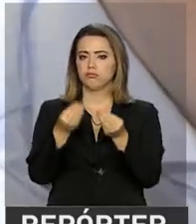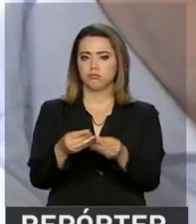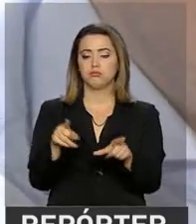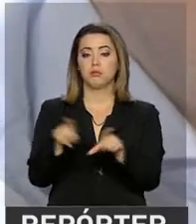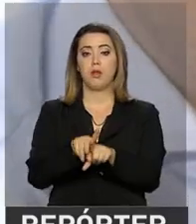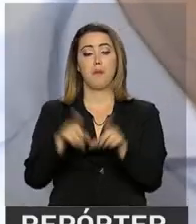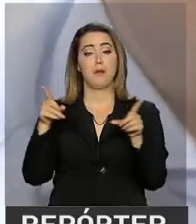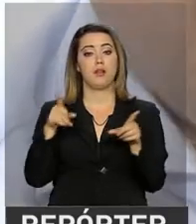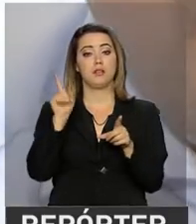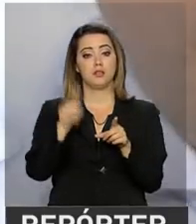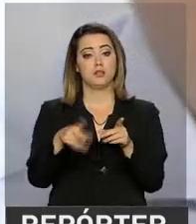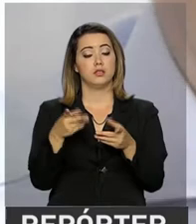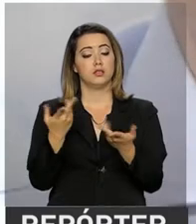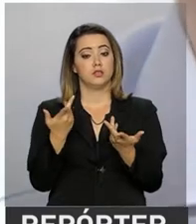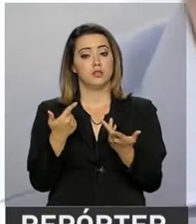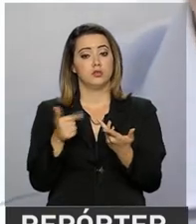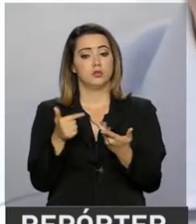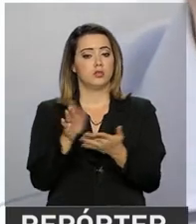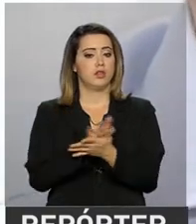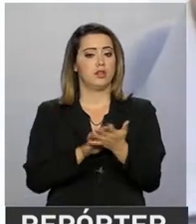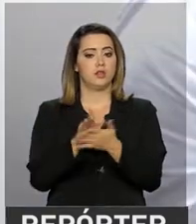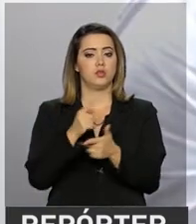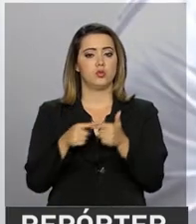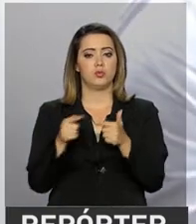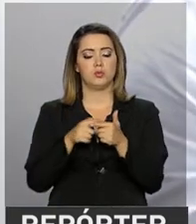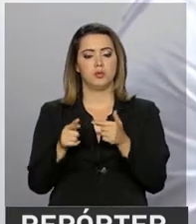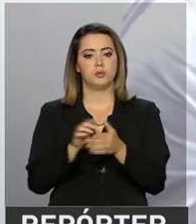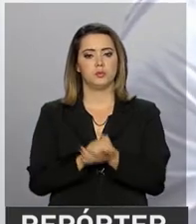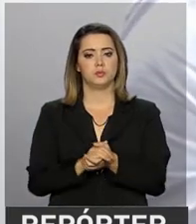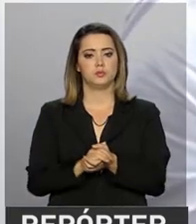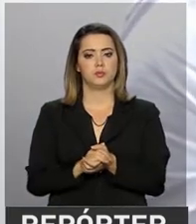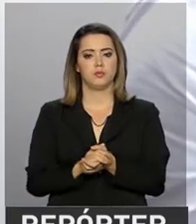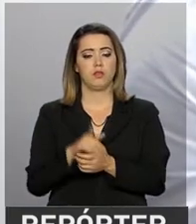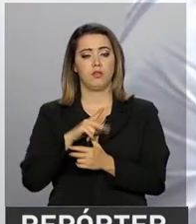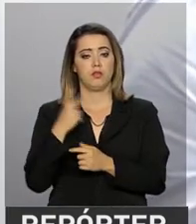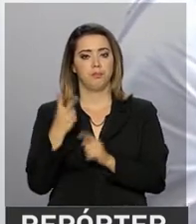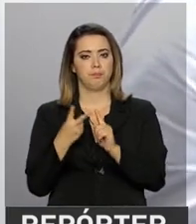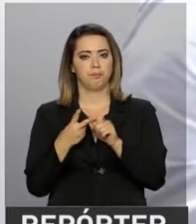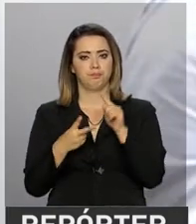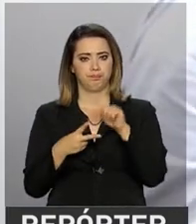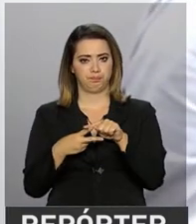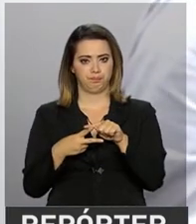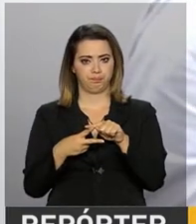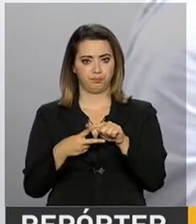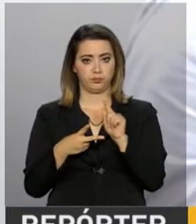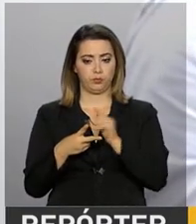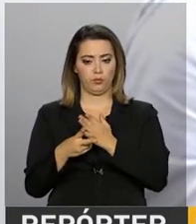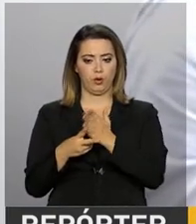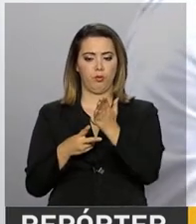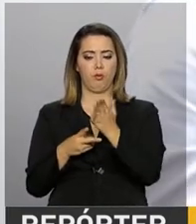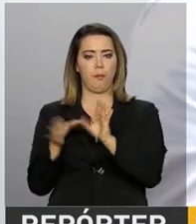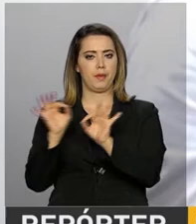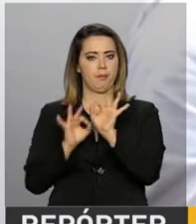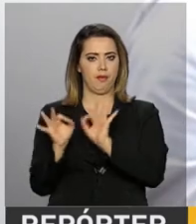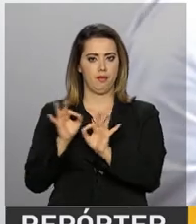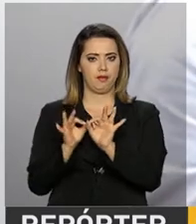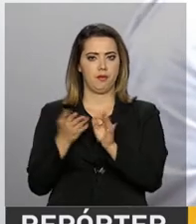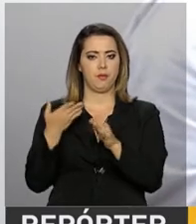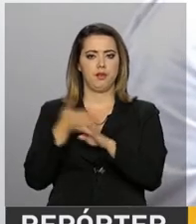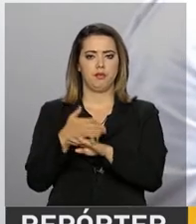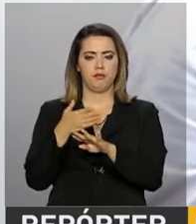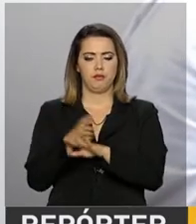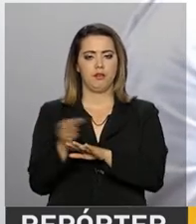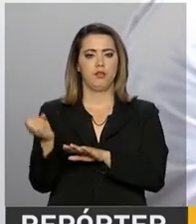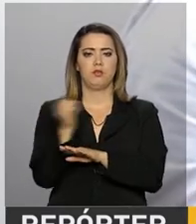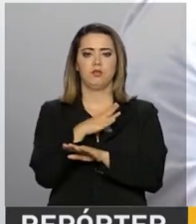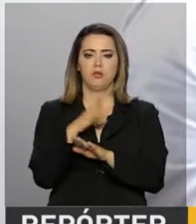funcionamento da plataforma não terá grandes problemas então você tem dois desafios um se preparar para entrar no social que envolve a atualização dos dados